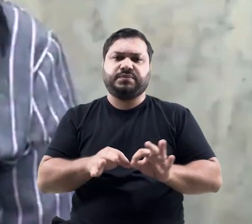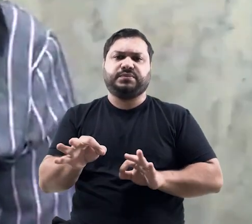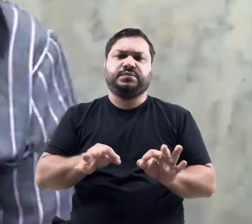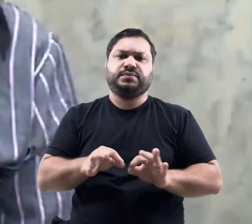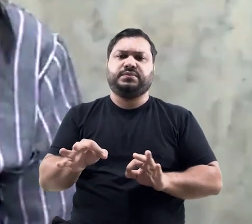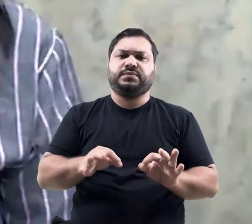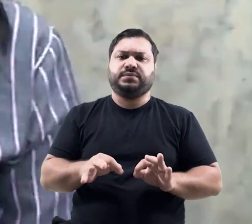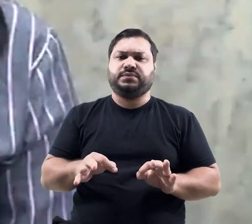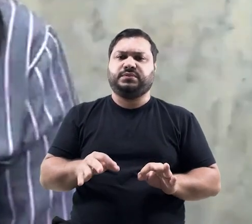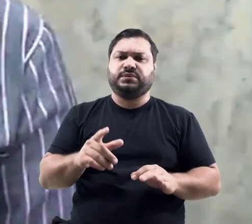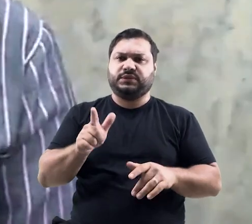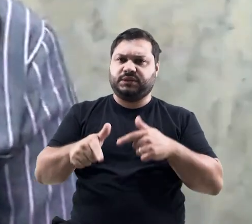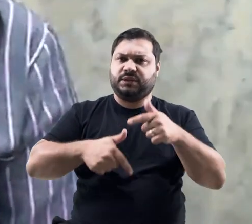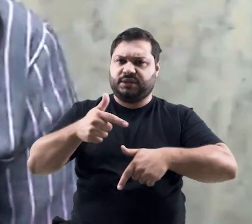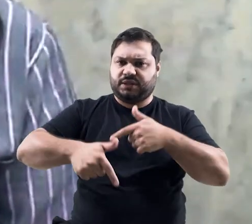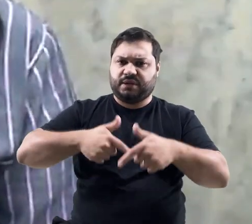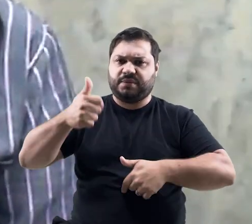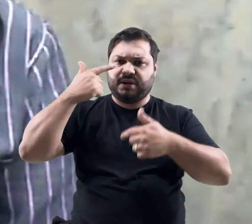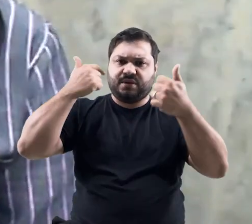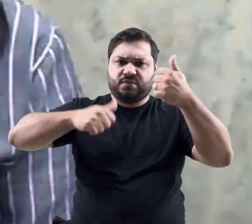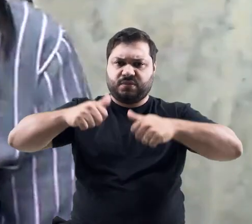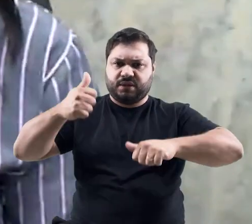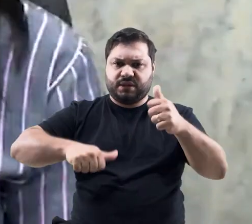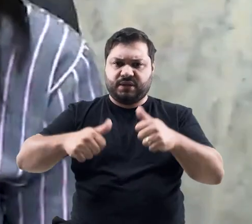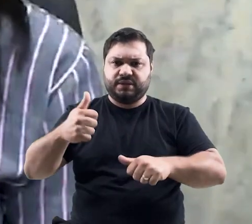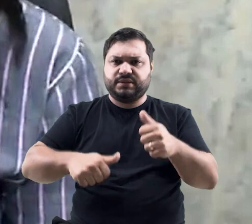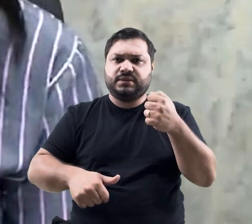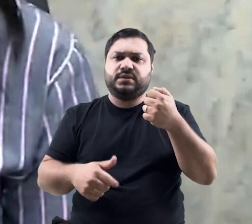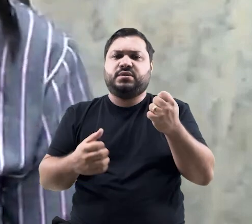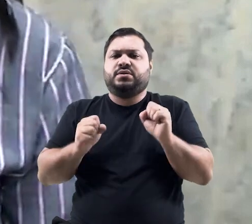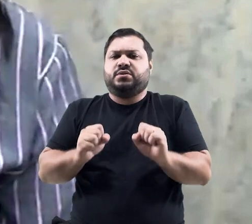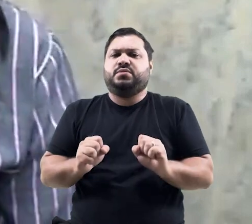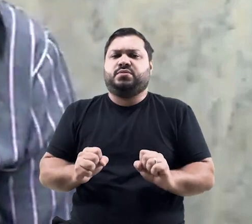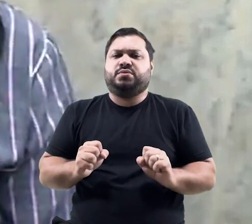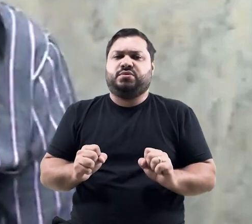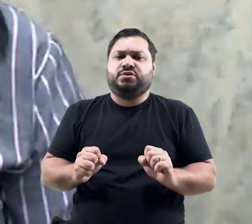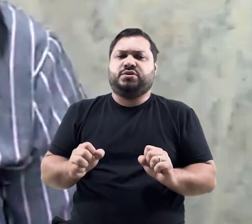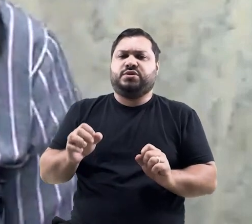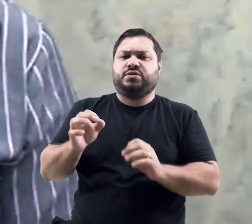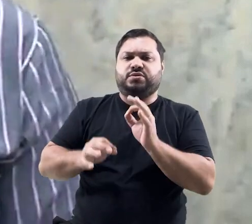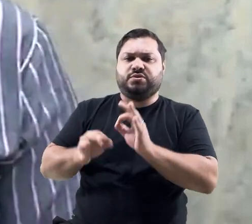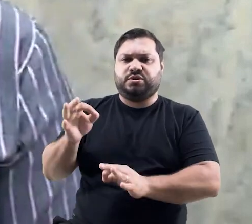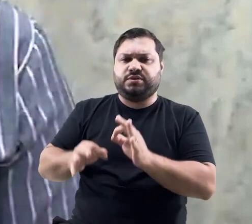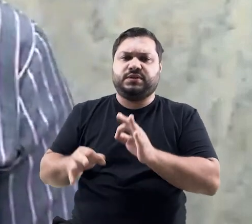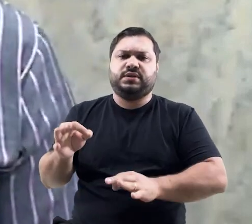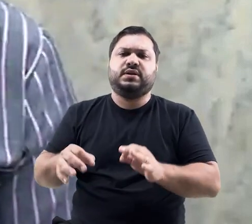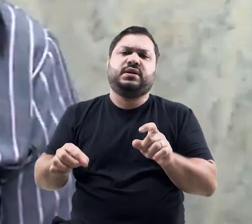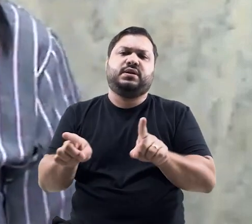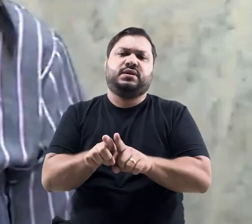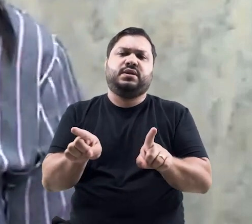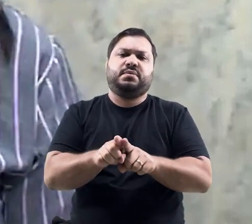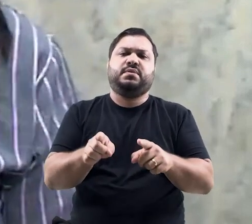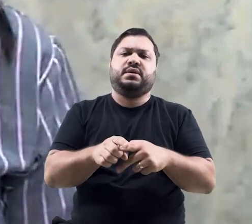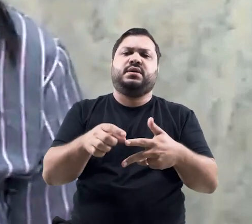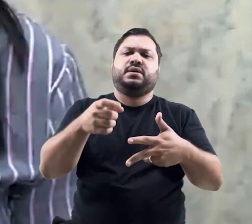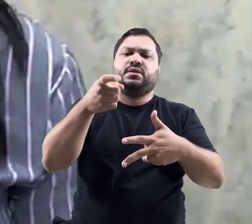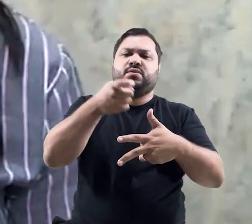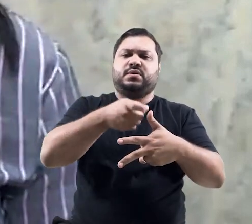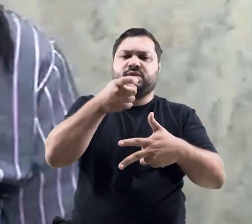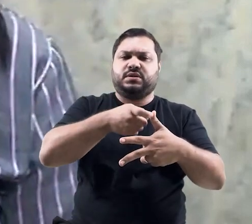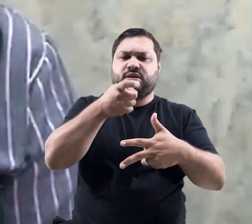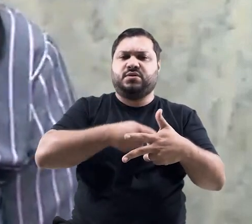projeto, que era trabalhar como analista. Poderia ser tanto judiciário, como no